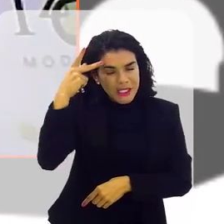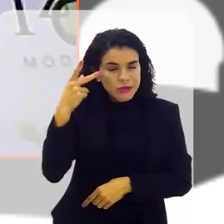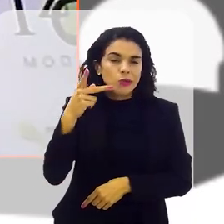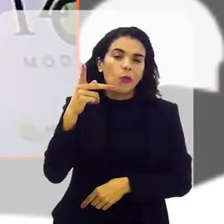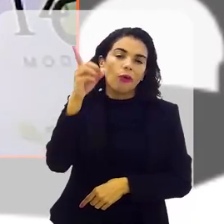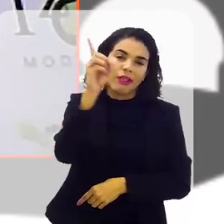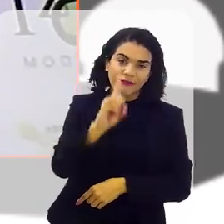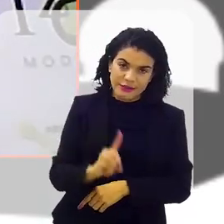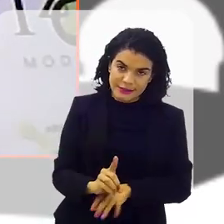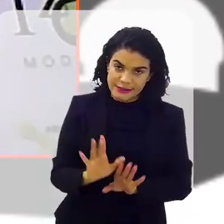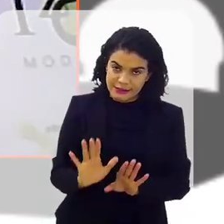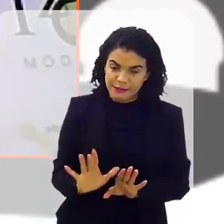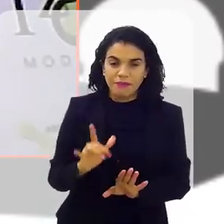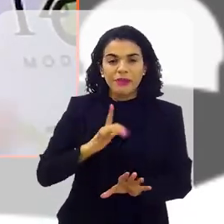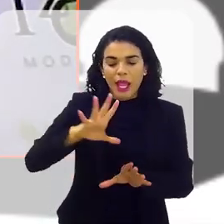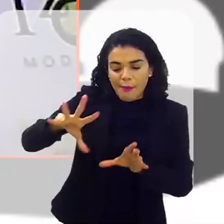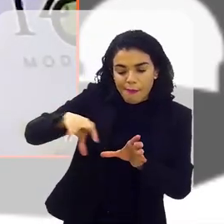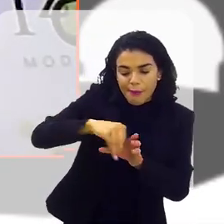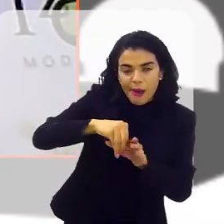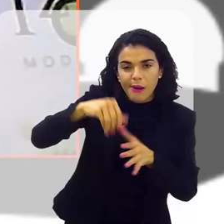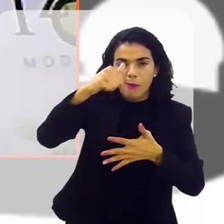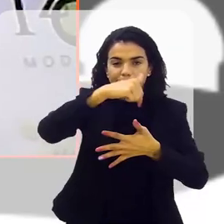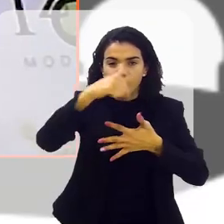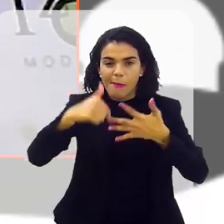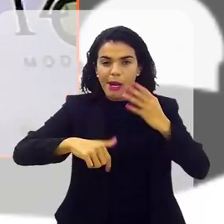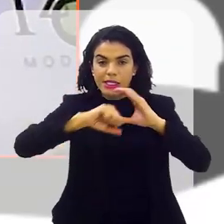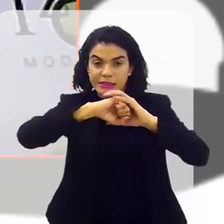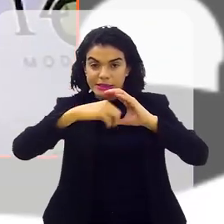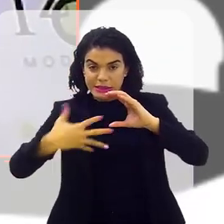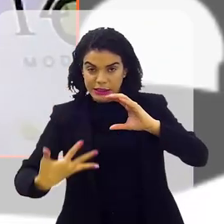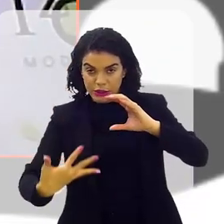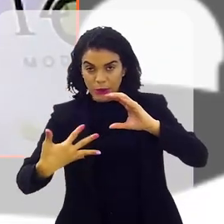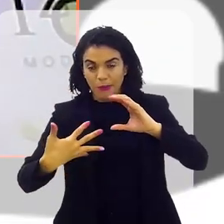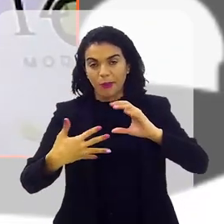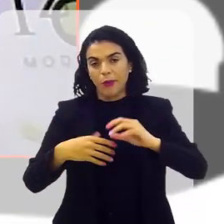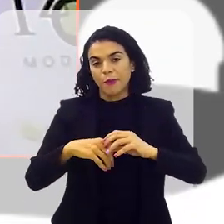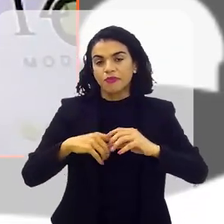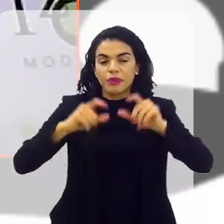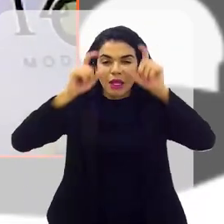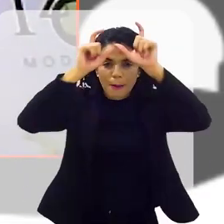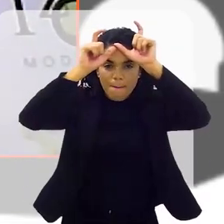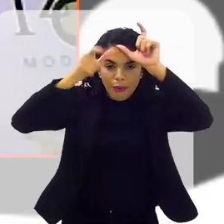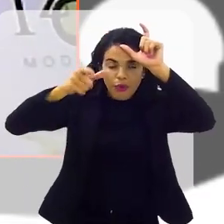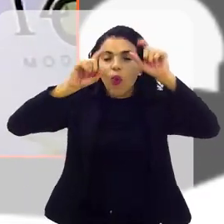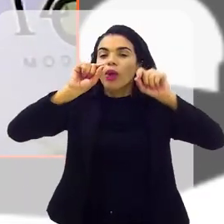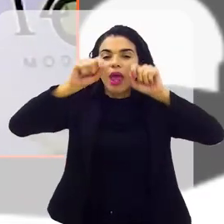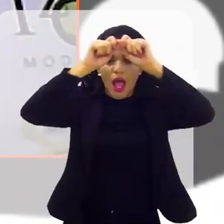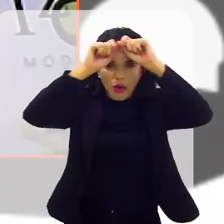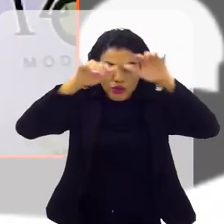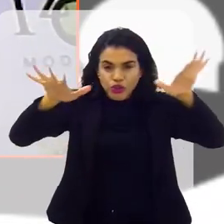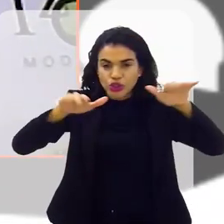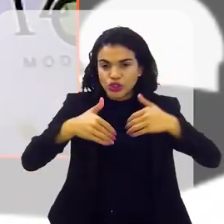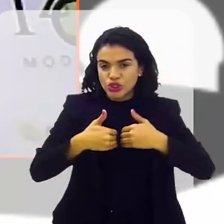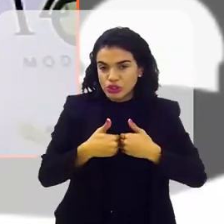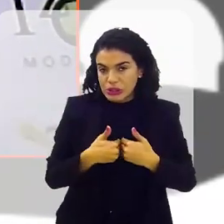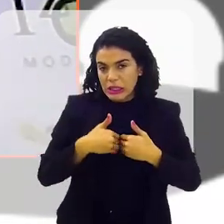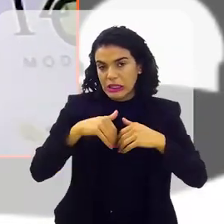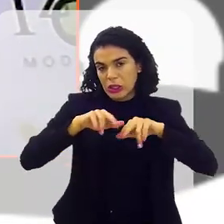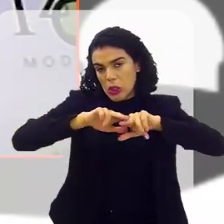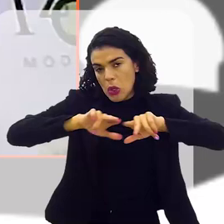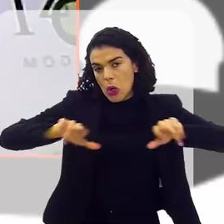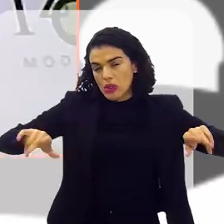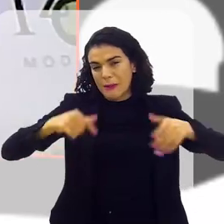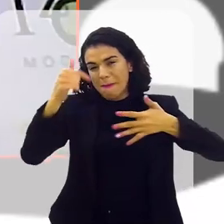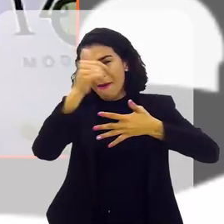meninos estão síndrome de Down e globom outras síndromes o transtorno do espectro autista e outros tipos de